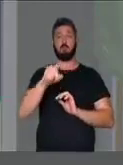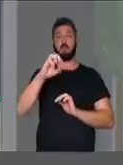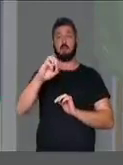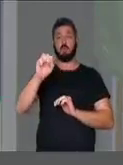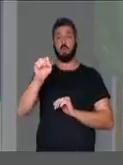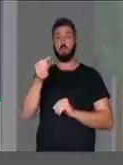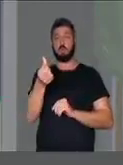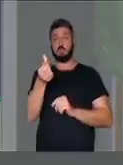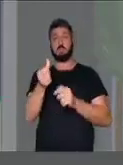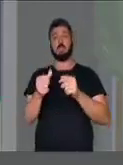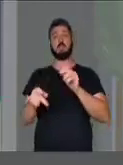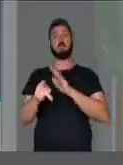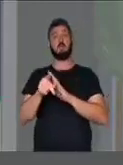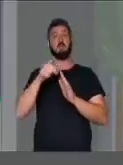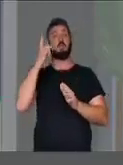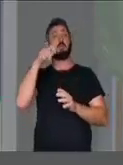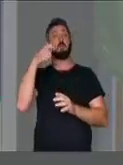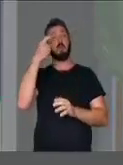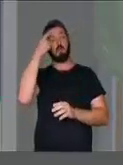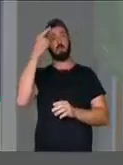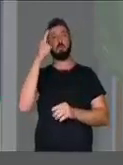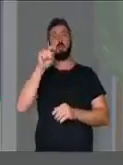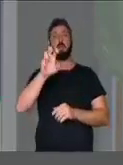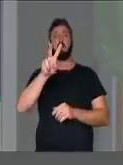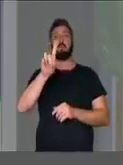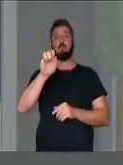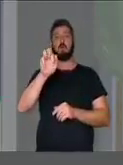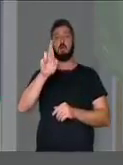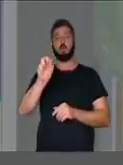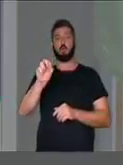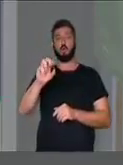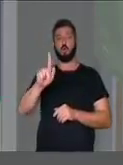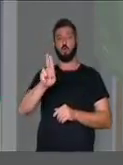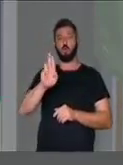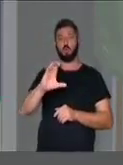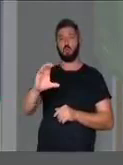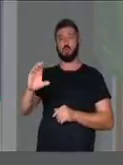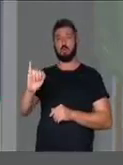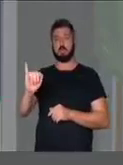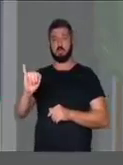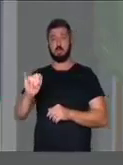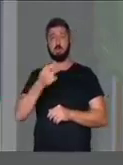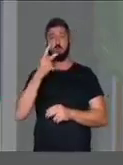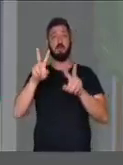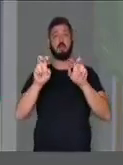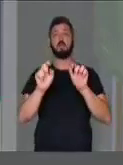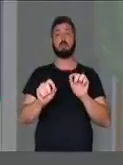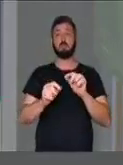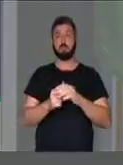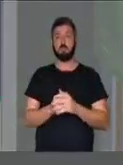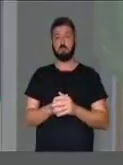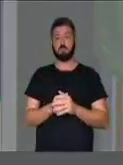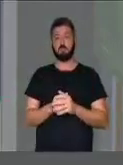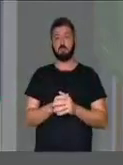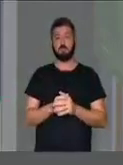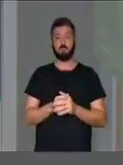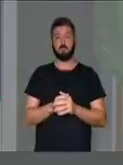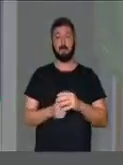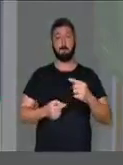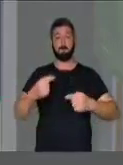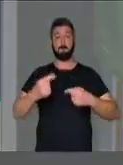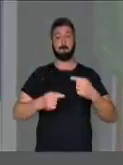9.086, de autoria do deputado Evandro Gussi, que trata sobre